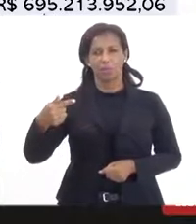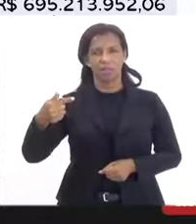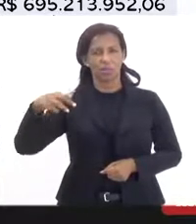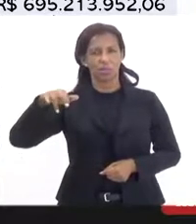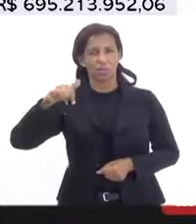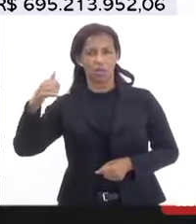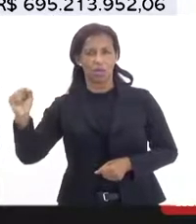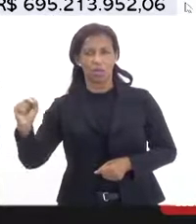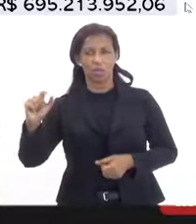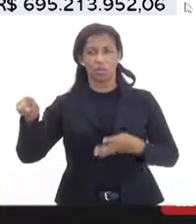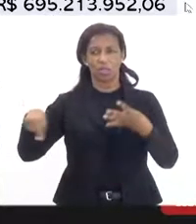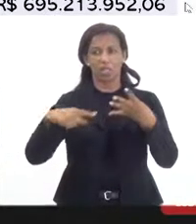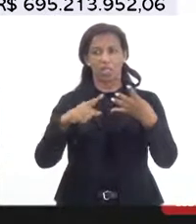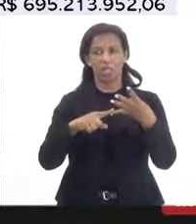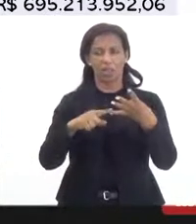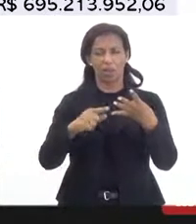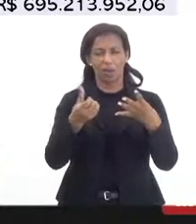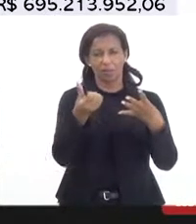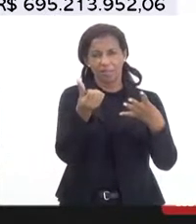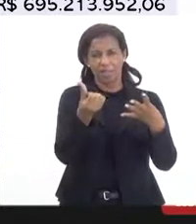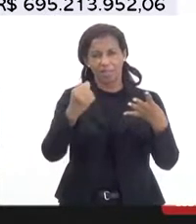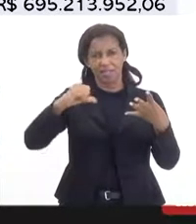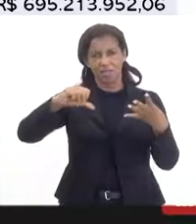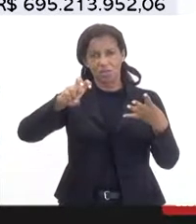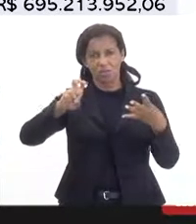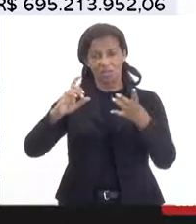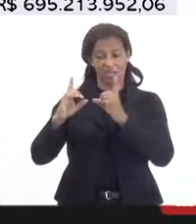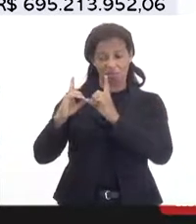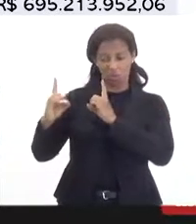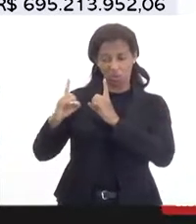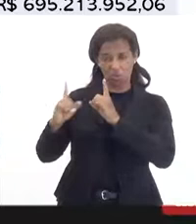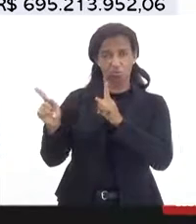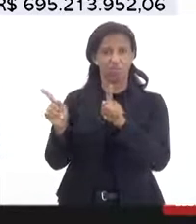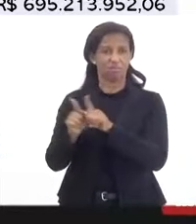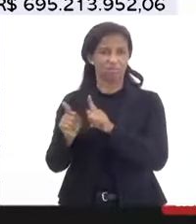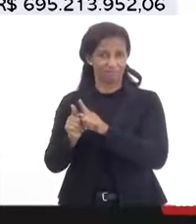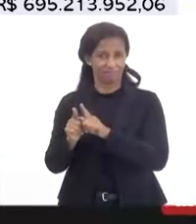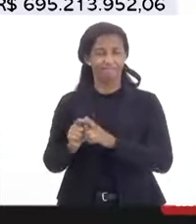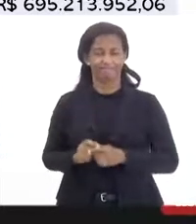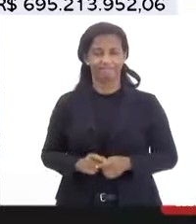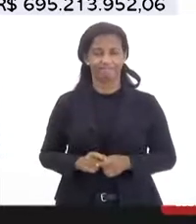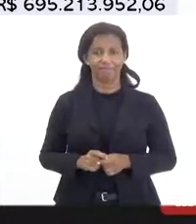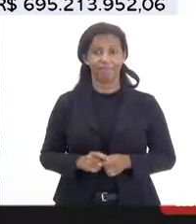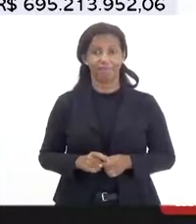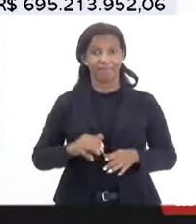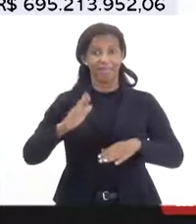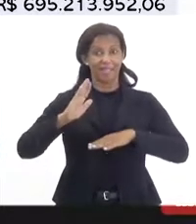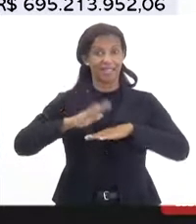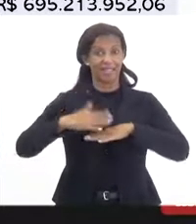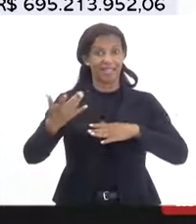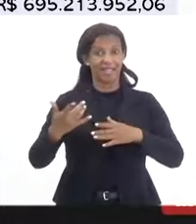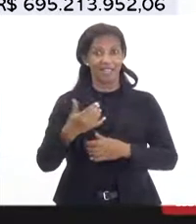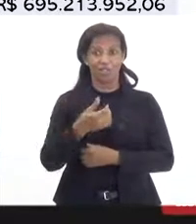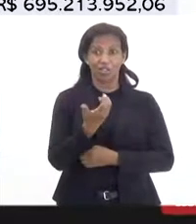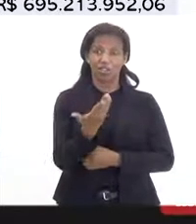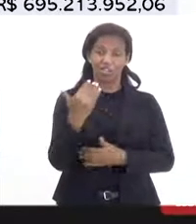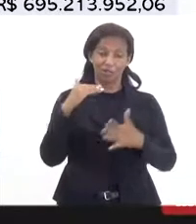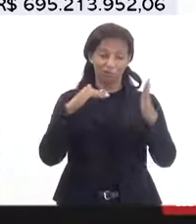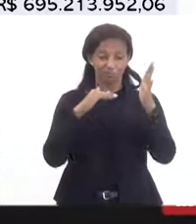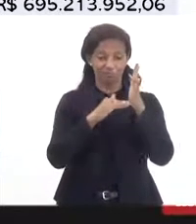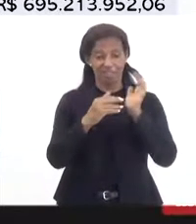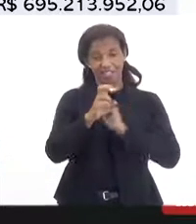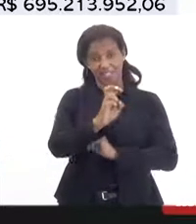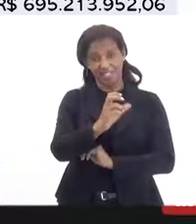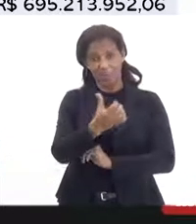valor de 695 milhões em discussão. E aí nós chegamos nos dois maiores valores, tá? A